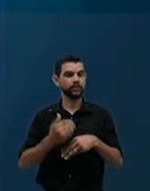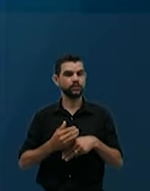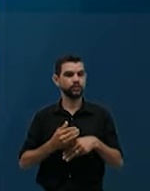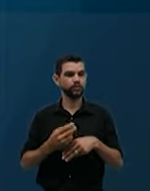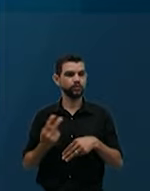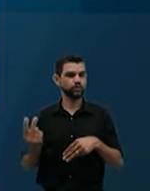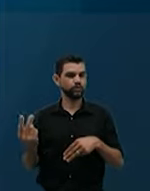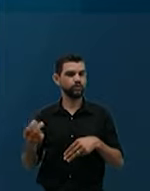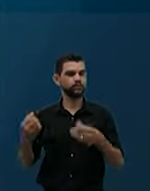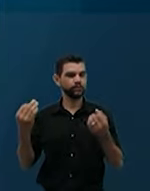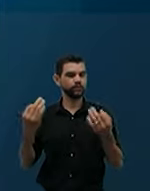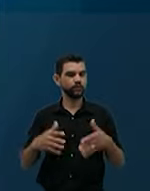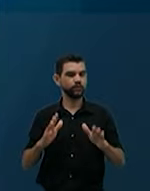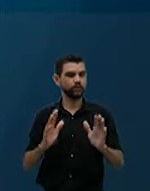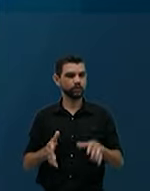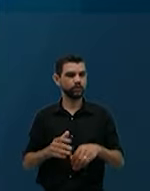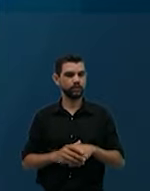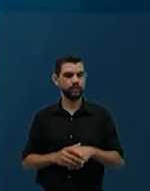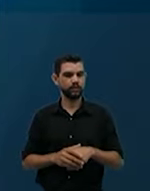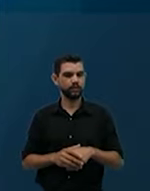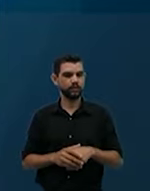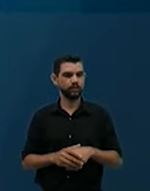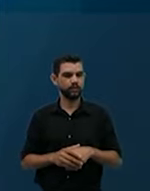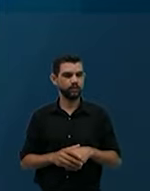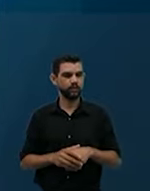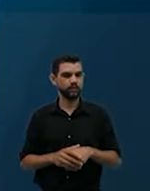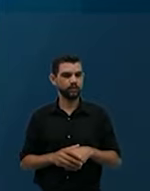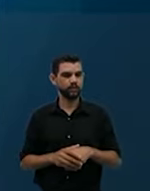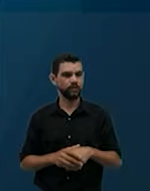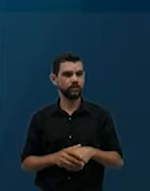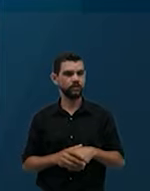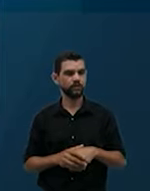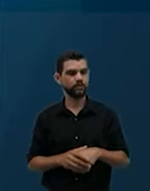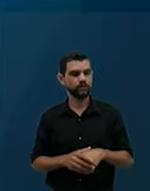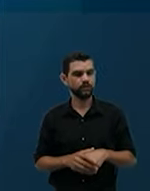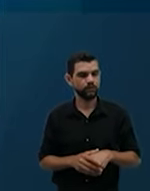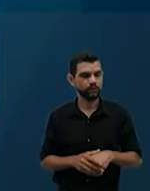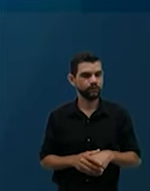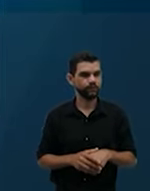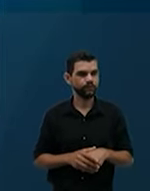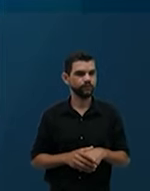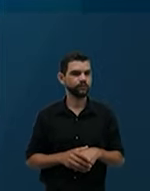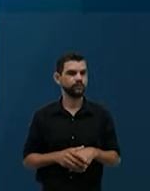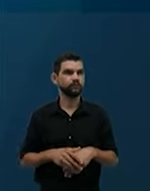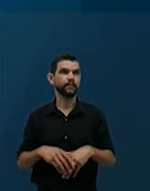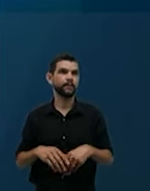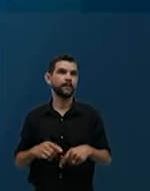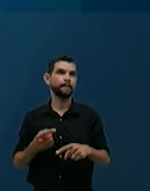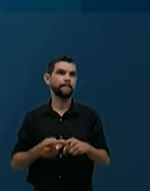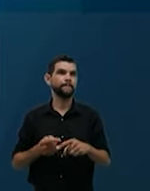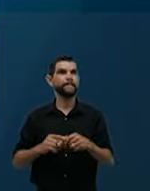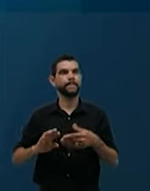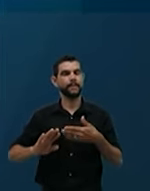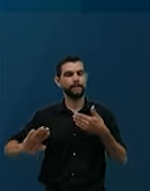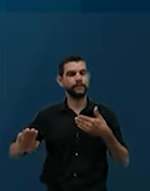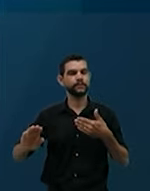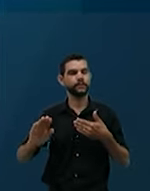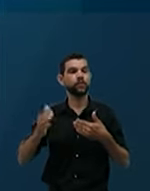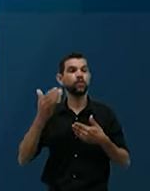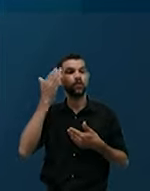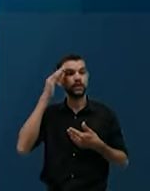ambos que o caso tem singularidades e que essa singularidade ensejaria afastar-se esse entendimento